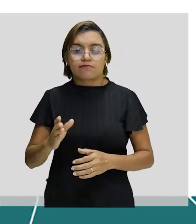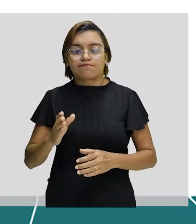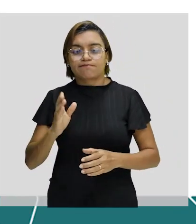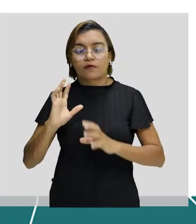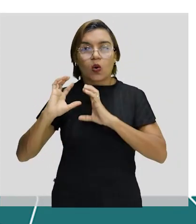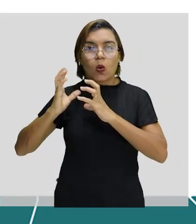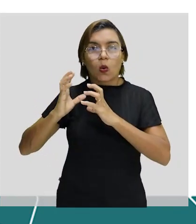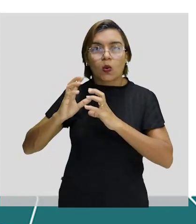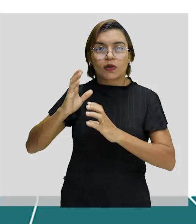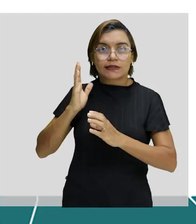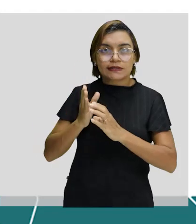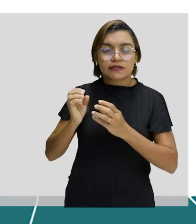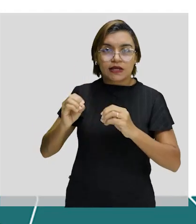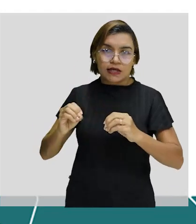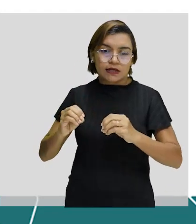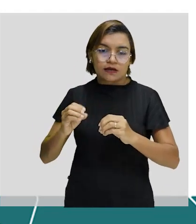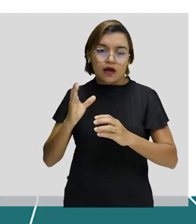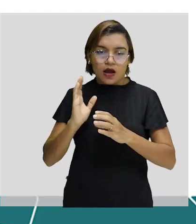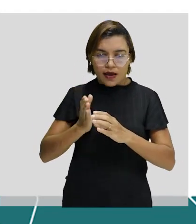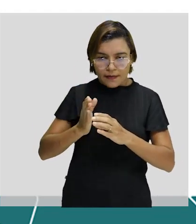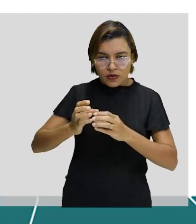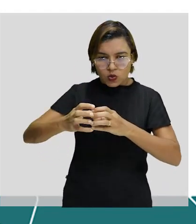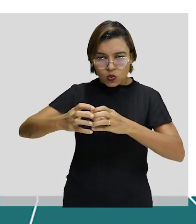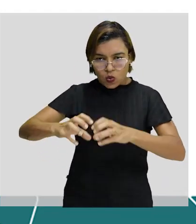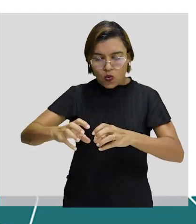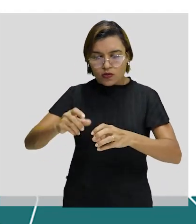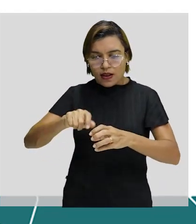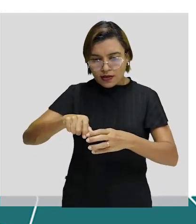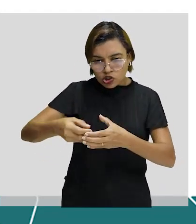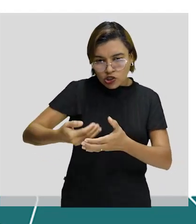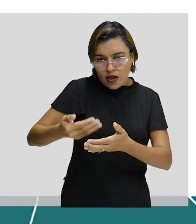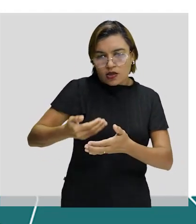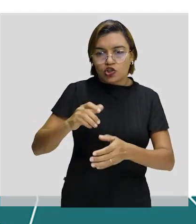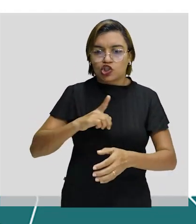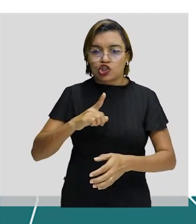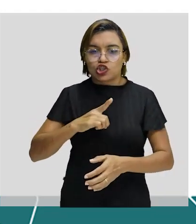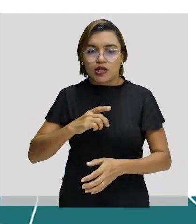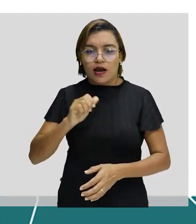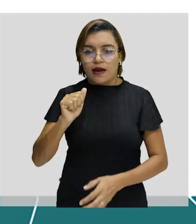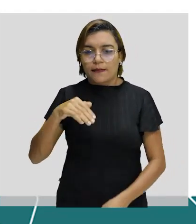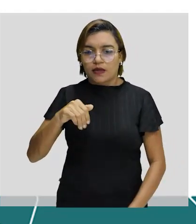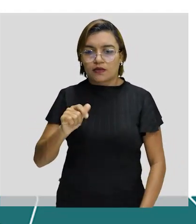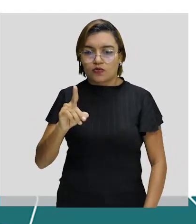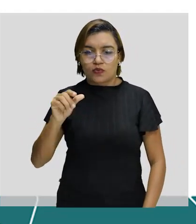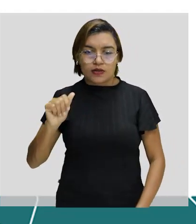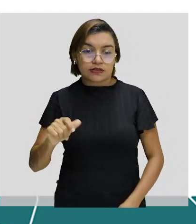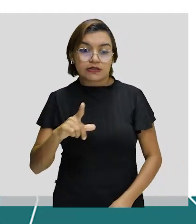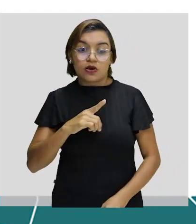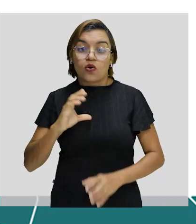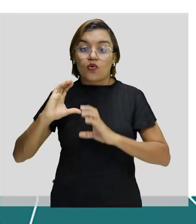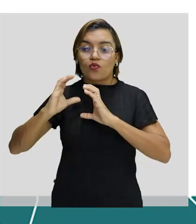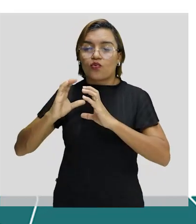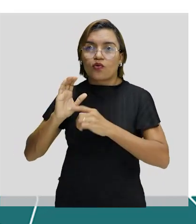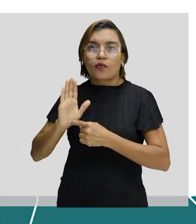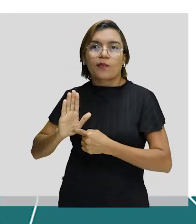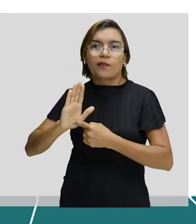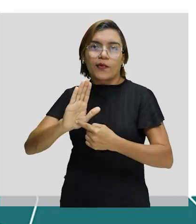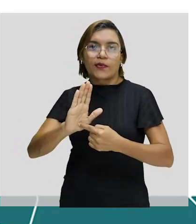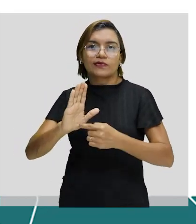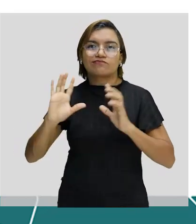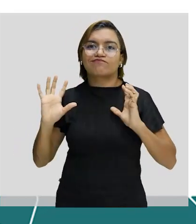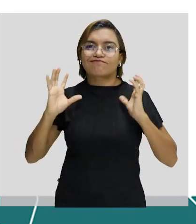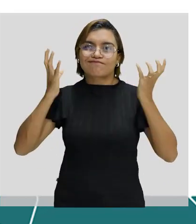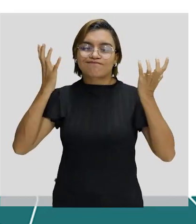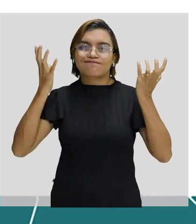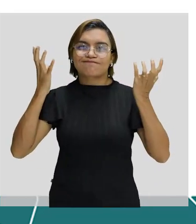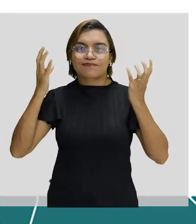cocos, para a retirada das amêndoas. Além de propagar o canto e a dança, o coco se tornou uma manifestação